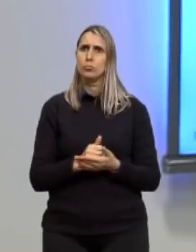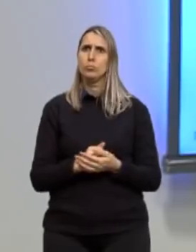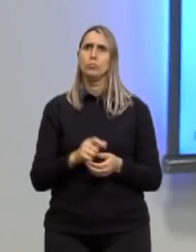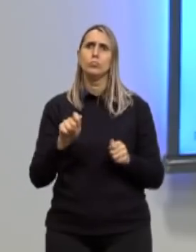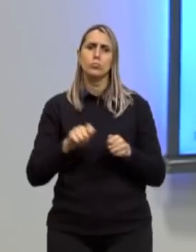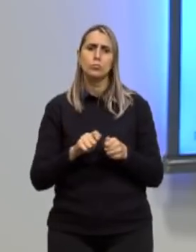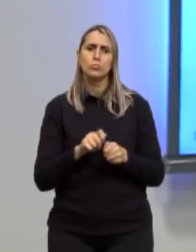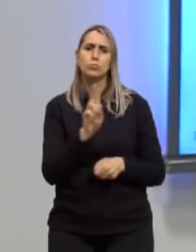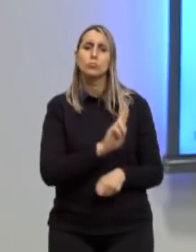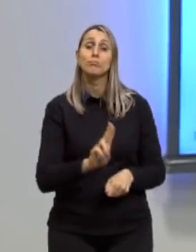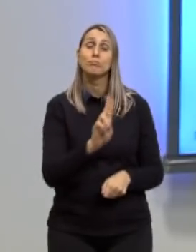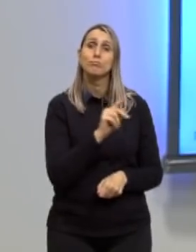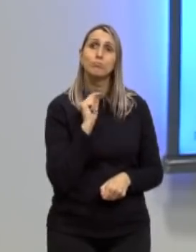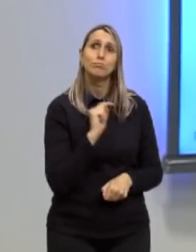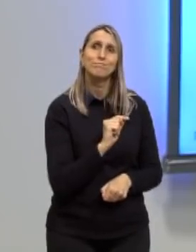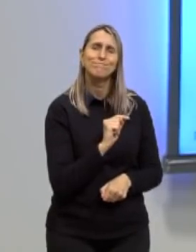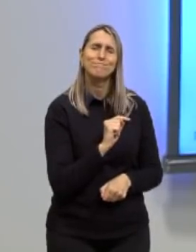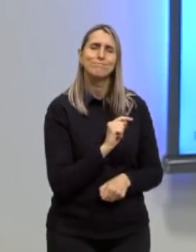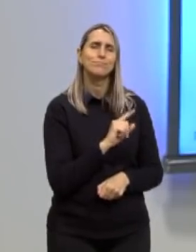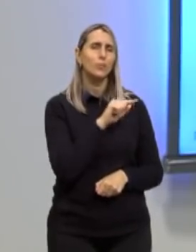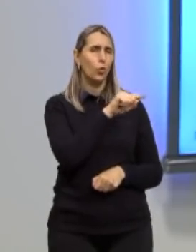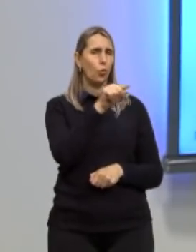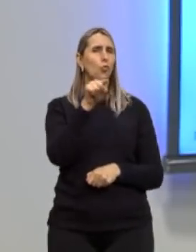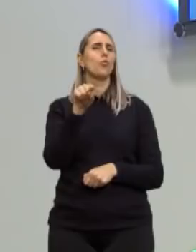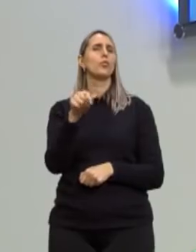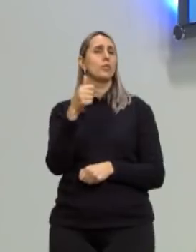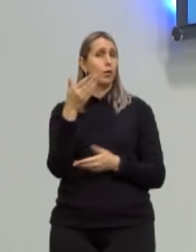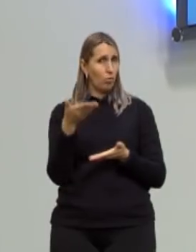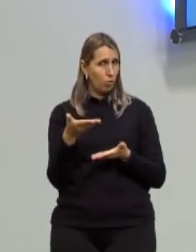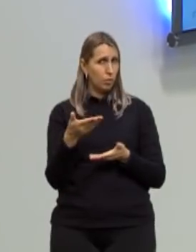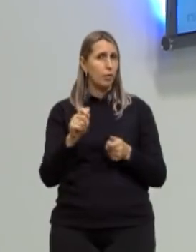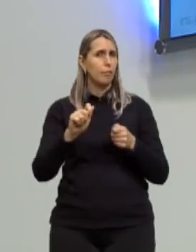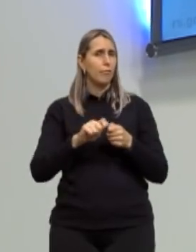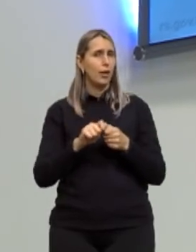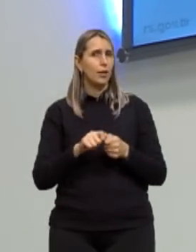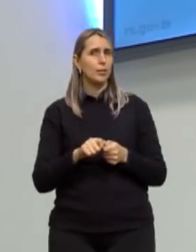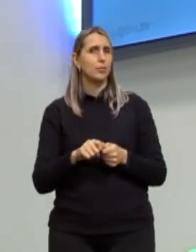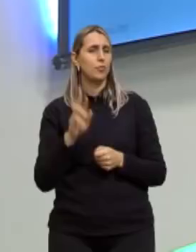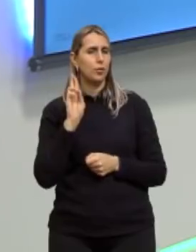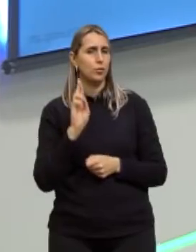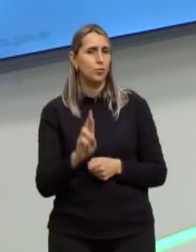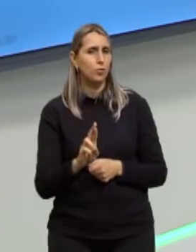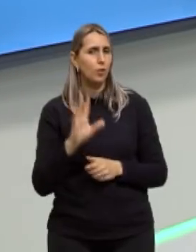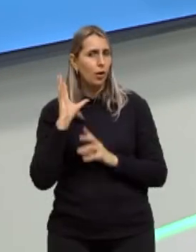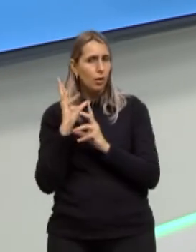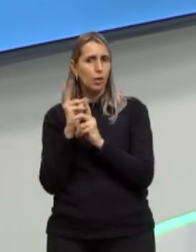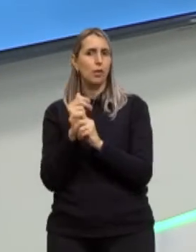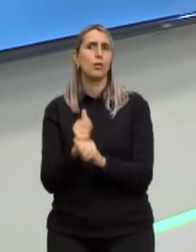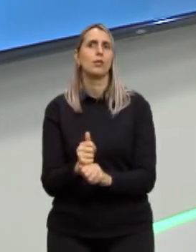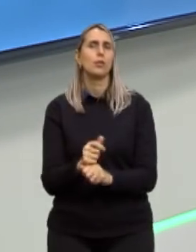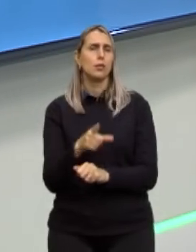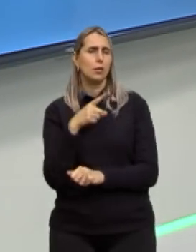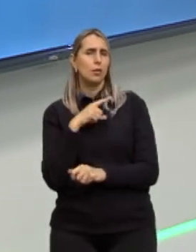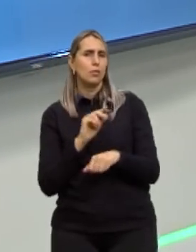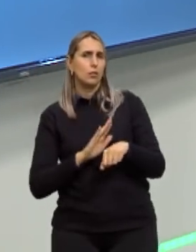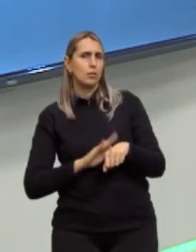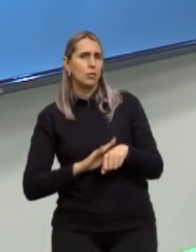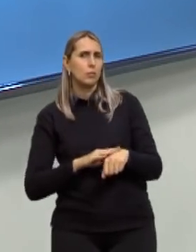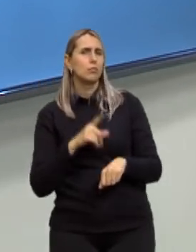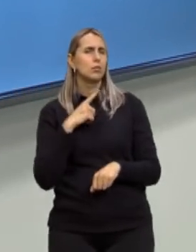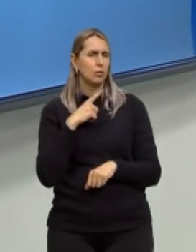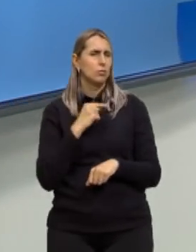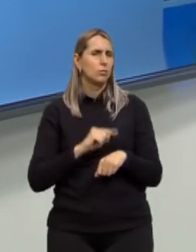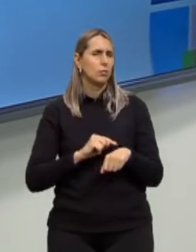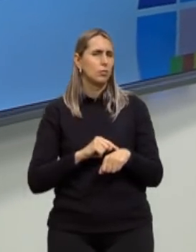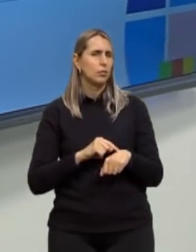tem que nós vamos aplicar aqui tá com vocês então faça uma questãozinha revisem né tem um tempinho se